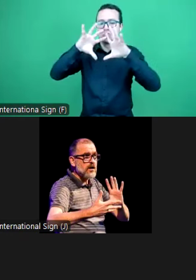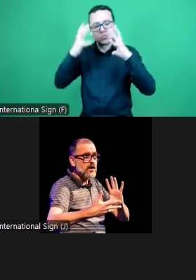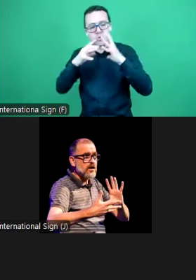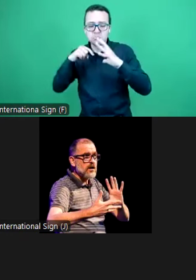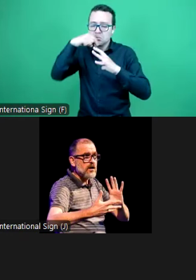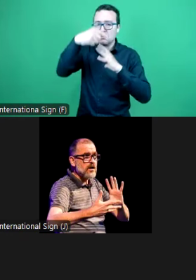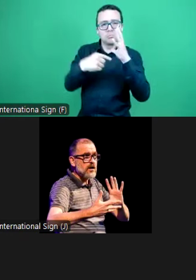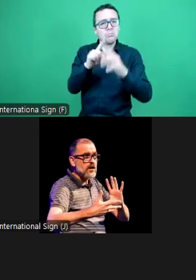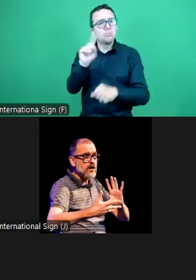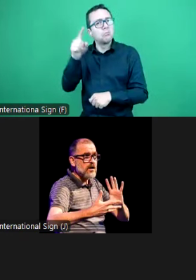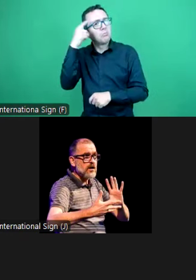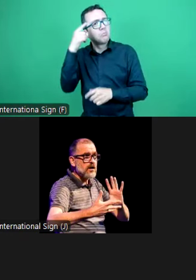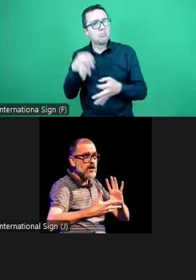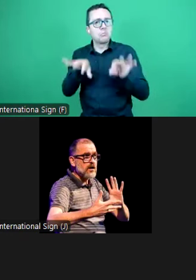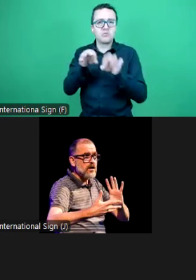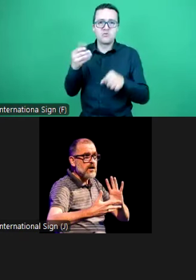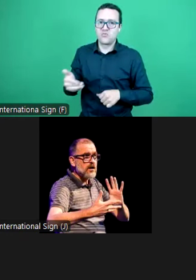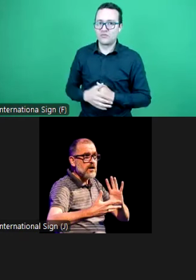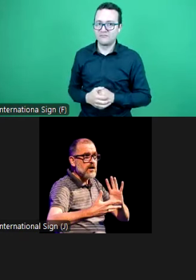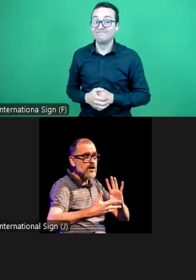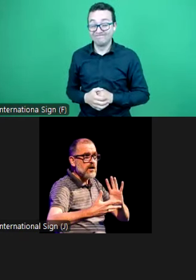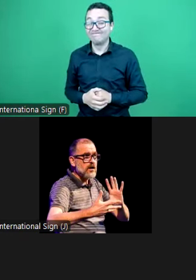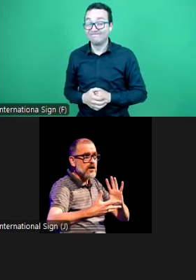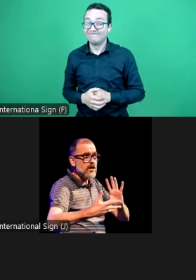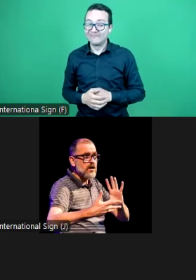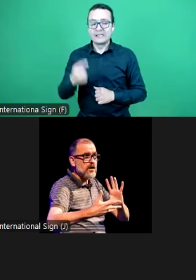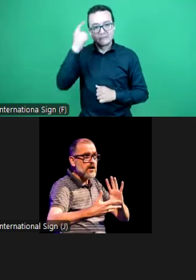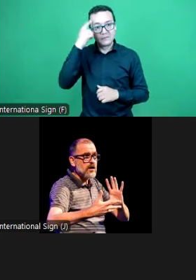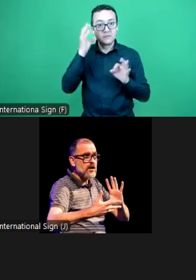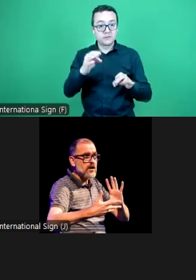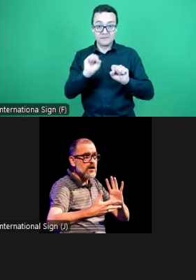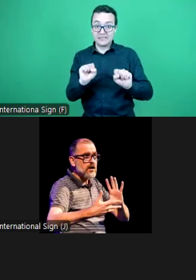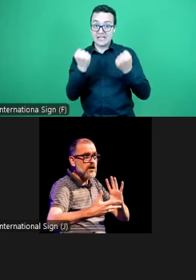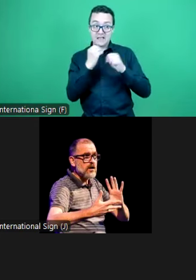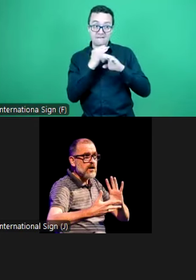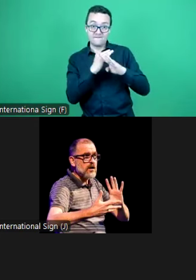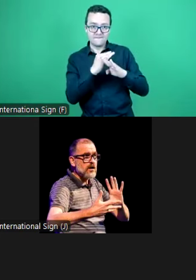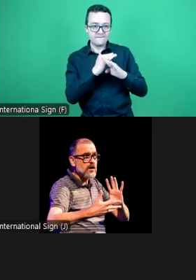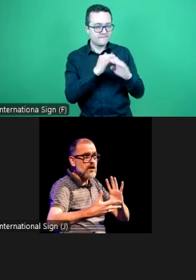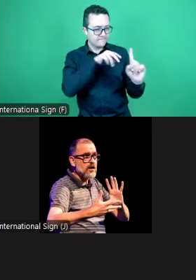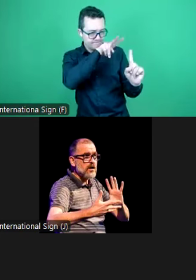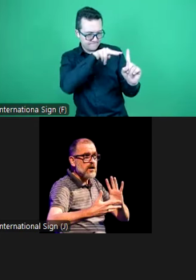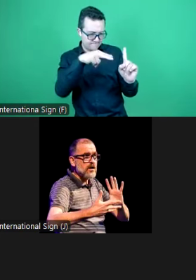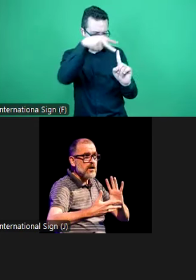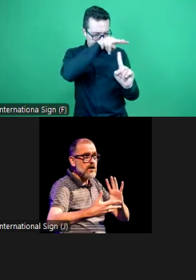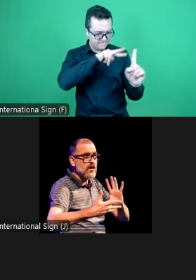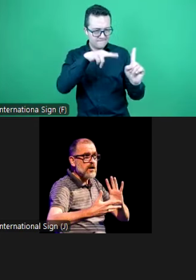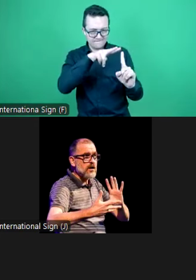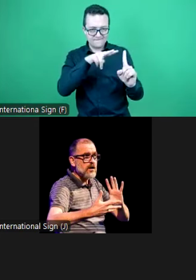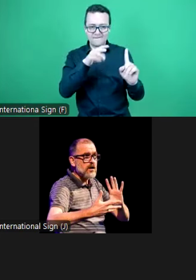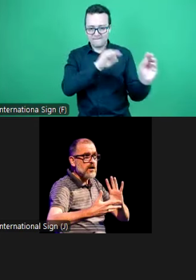países. Vemos que hoje aquilo que tem a ver com a segurança do diagnóstico é